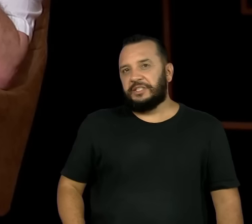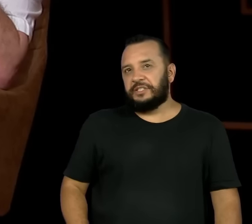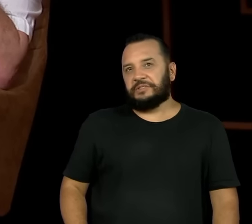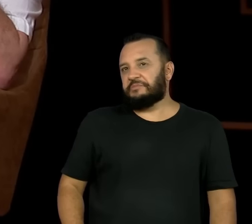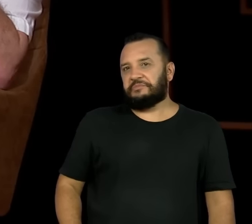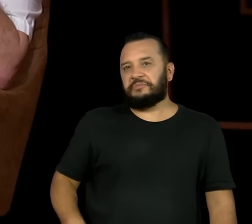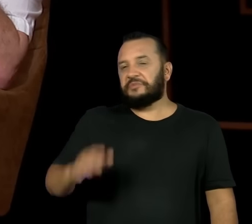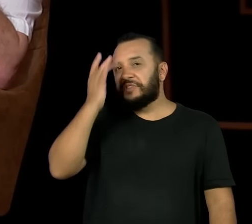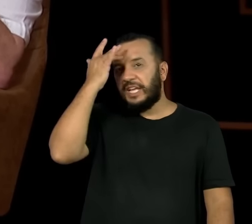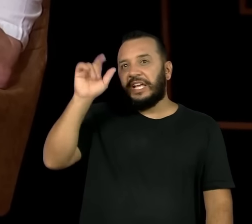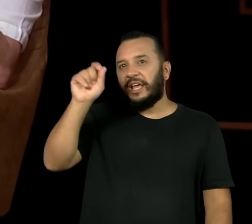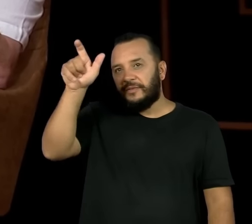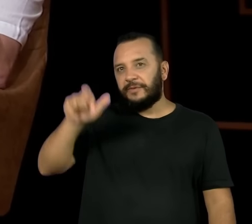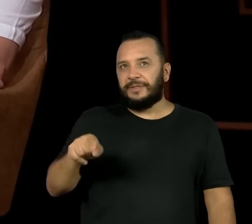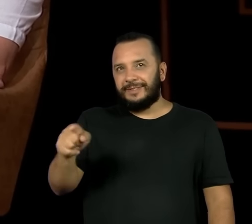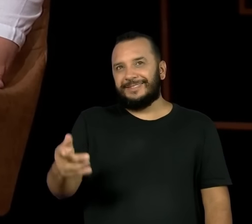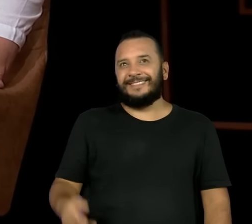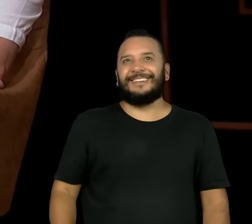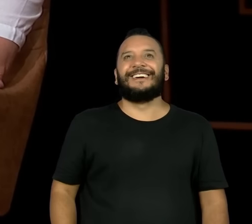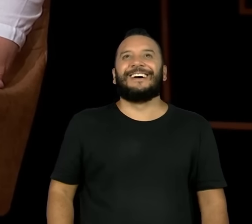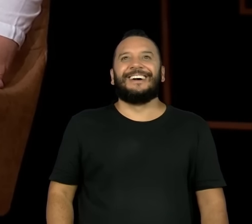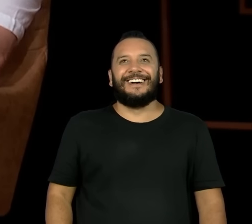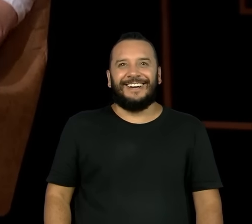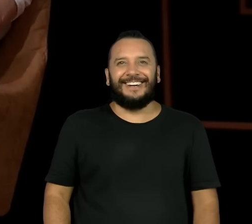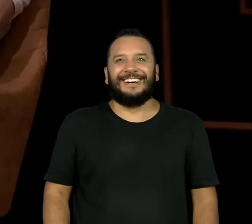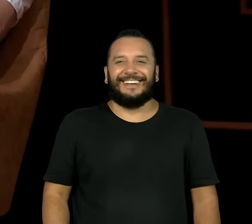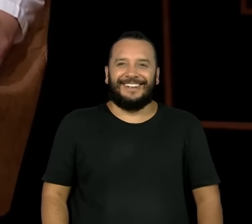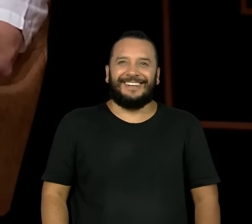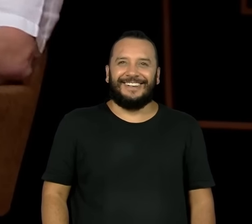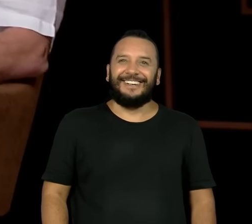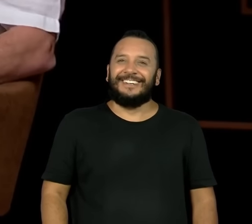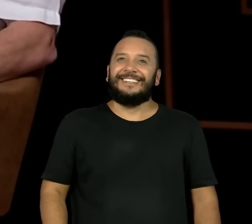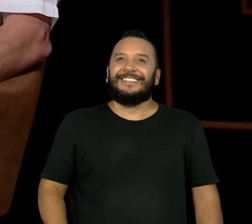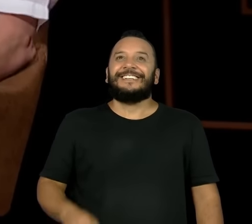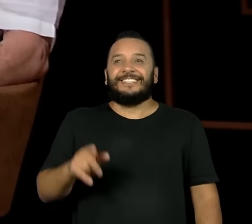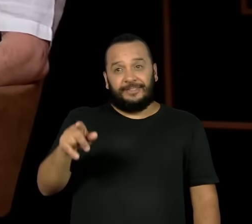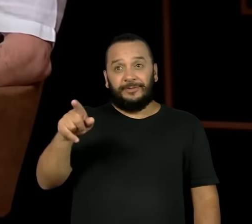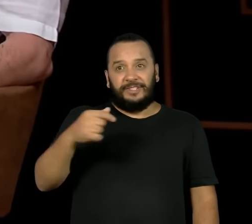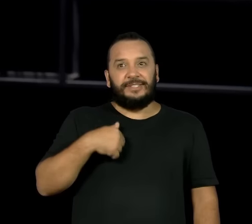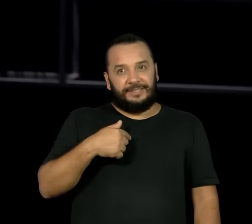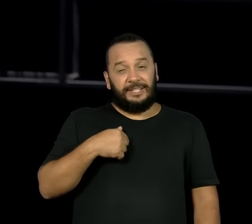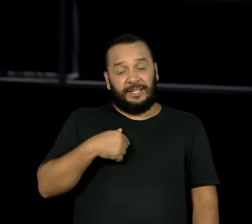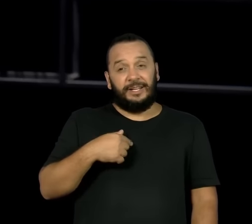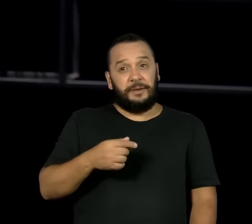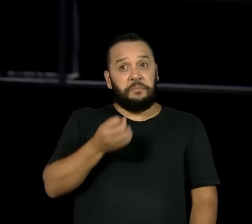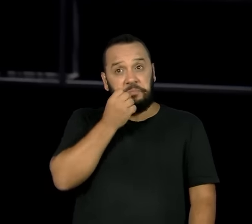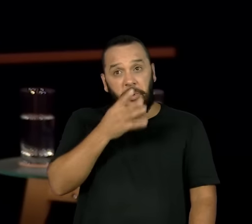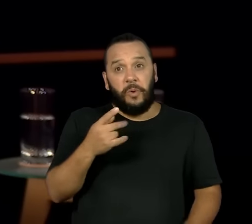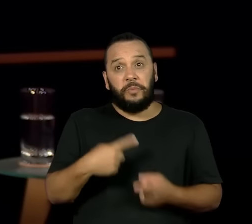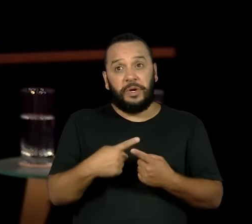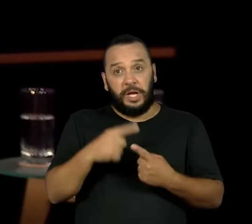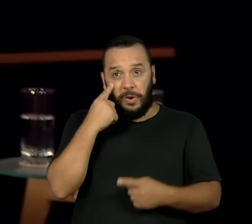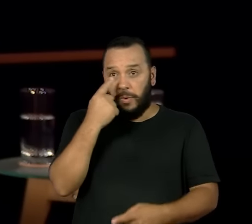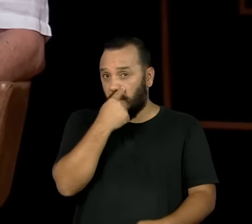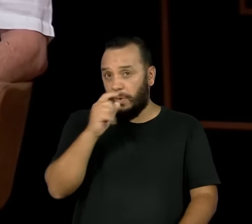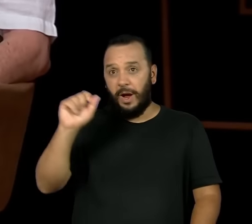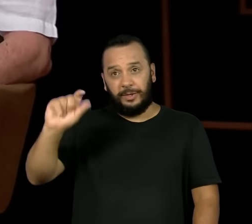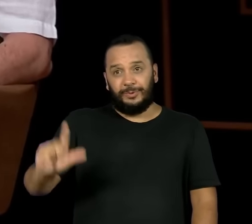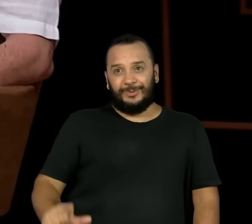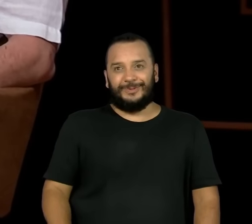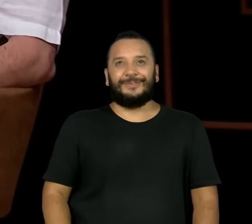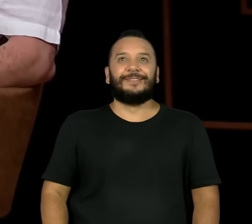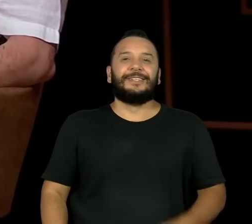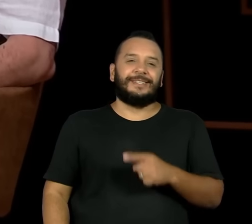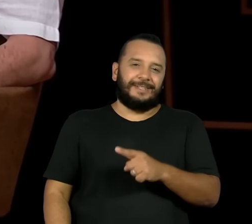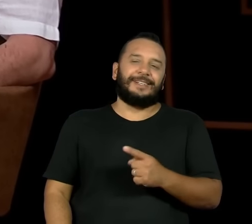você aí para Marco ele é cara que te Salva esse teu olho azul aí Marco o Marco é